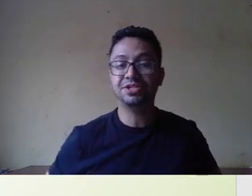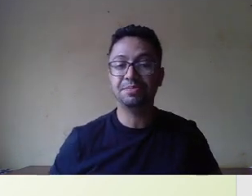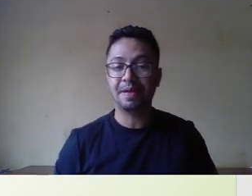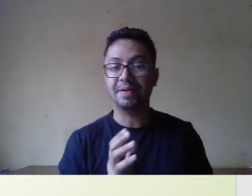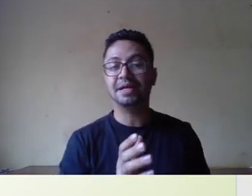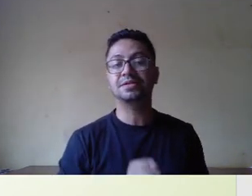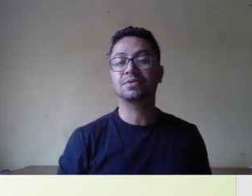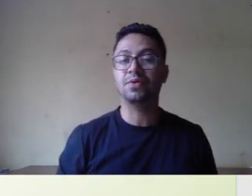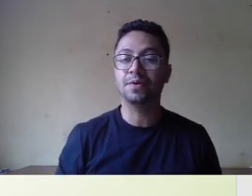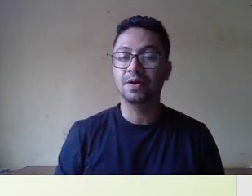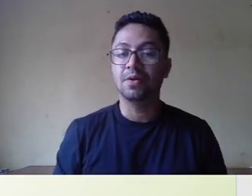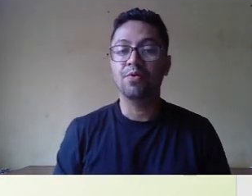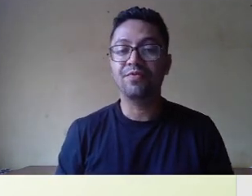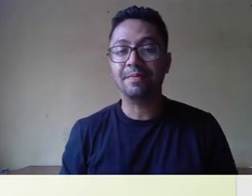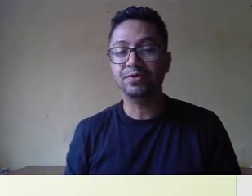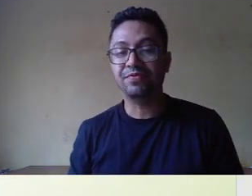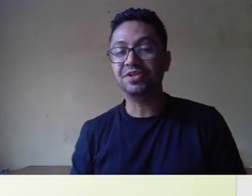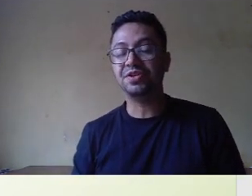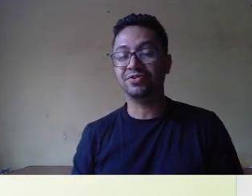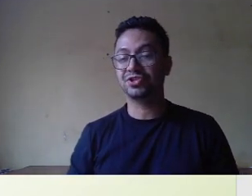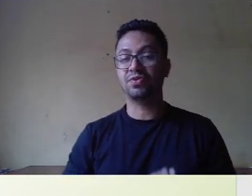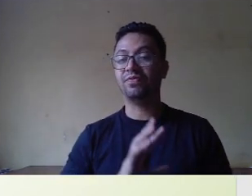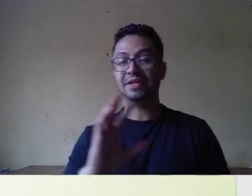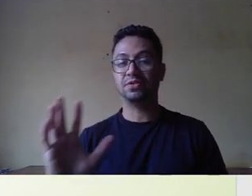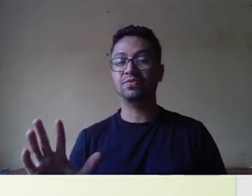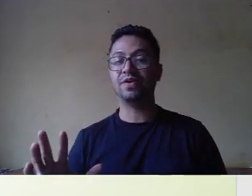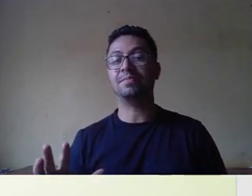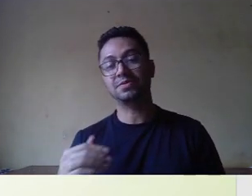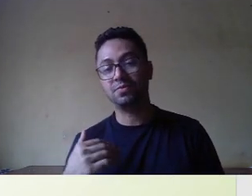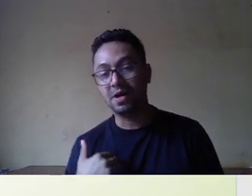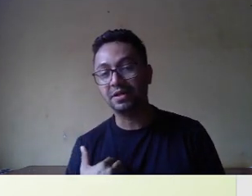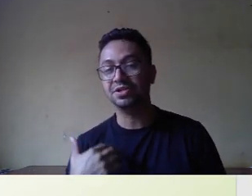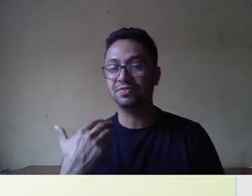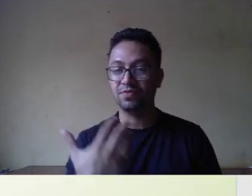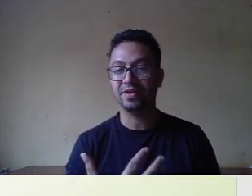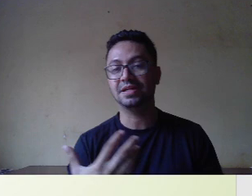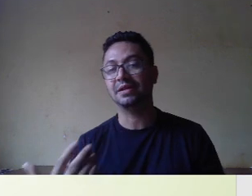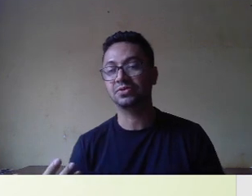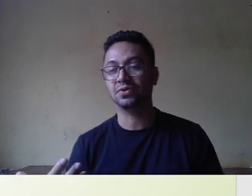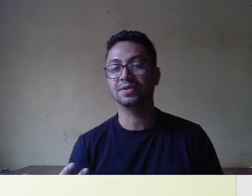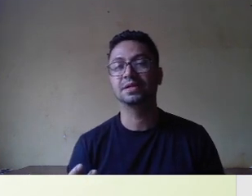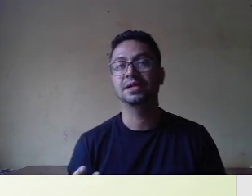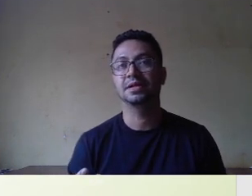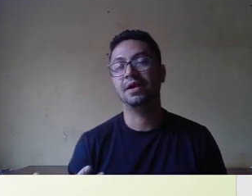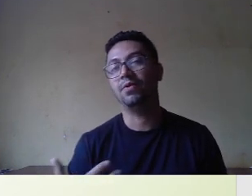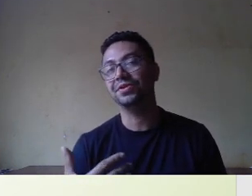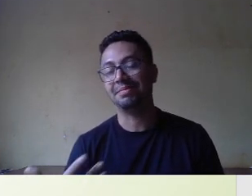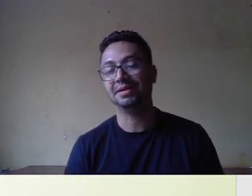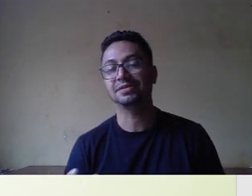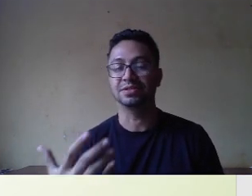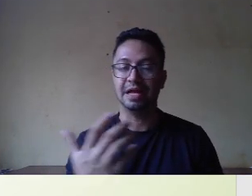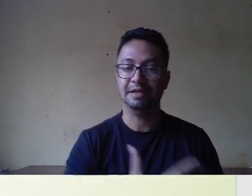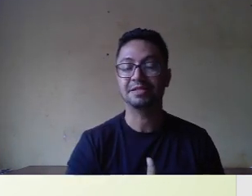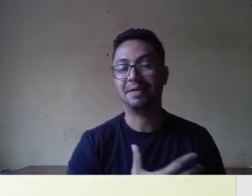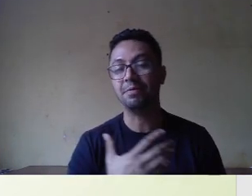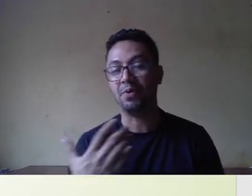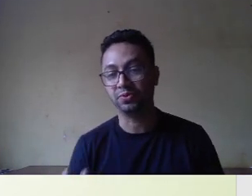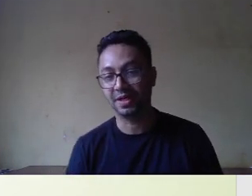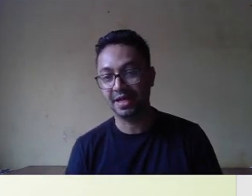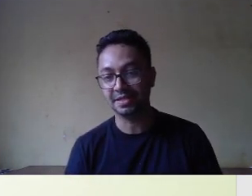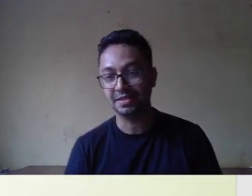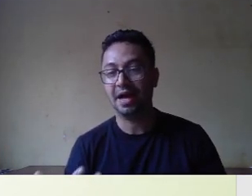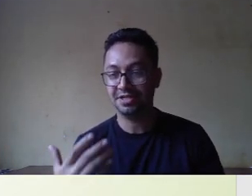Libras a gente permanece com o verbo no infinitivo, a gente não flexiona o verbo, mas quando a gente for fazer traduções, né, ou interpretações da Libras